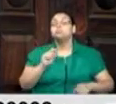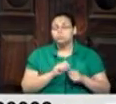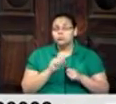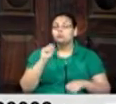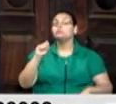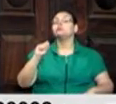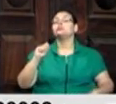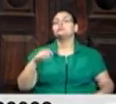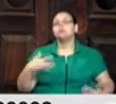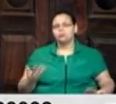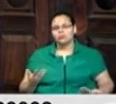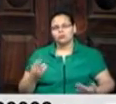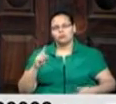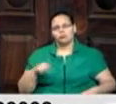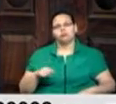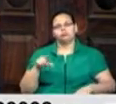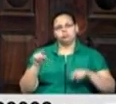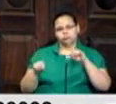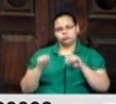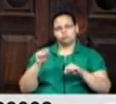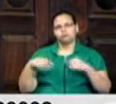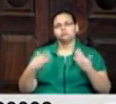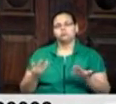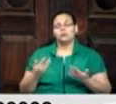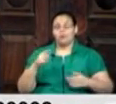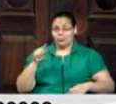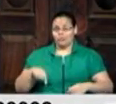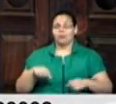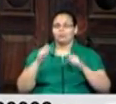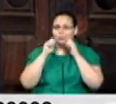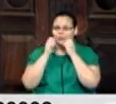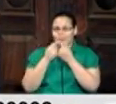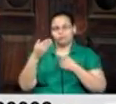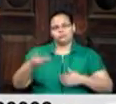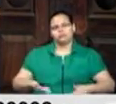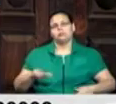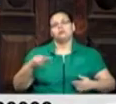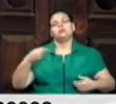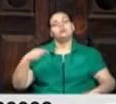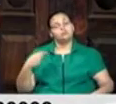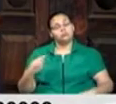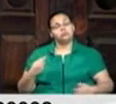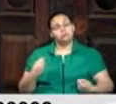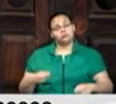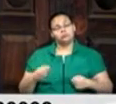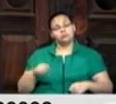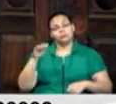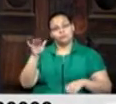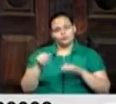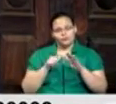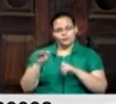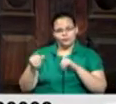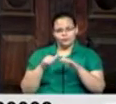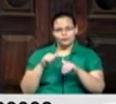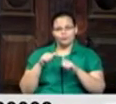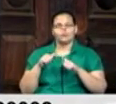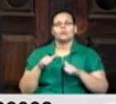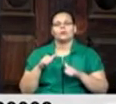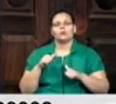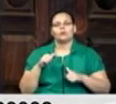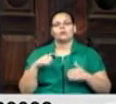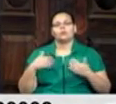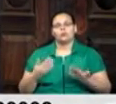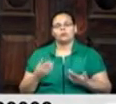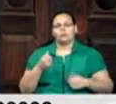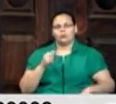O que é que foi feito como alternativa a isso? Então, essa casa tem que chamar para que seja, com pureza de